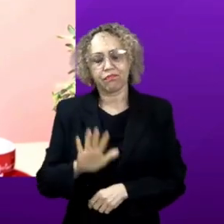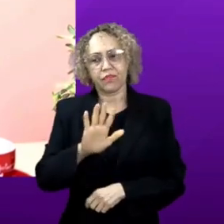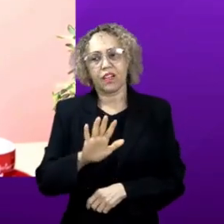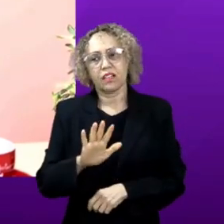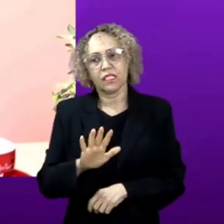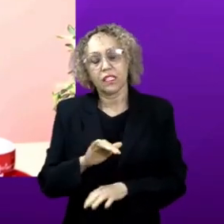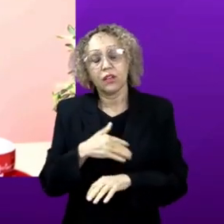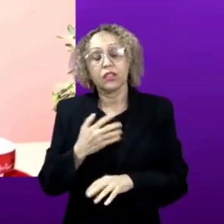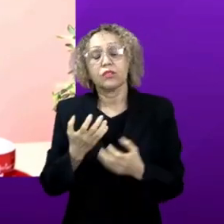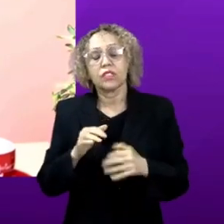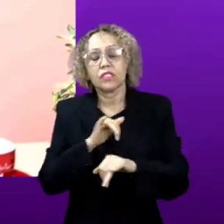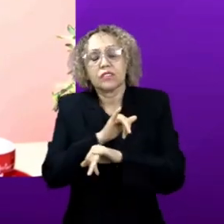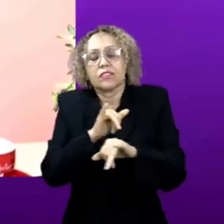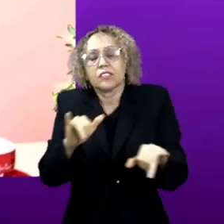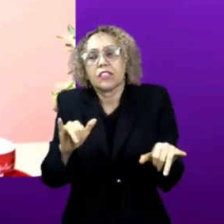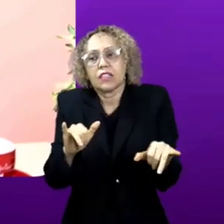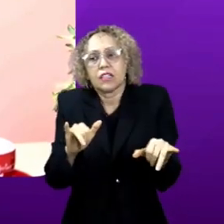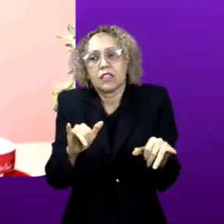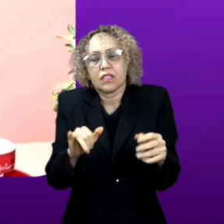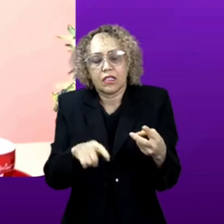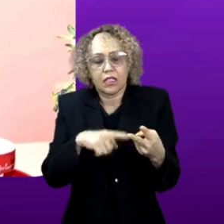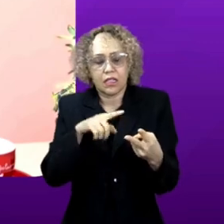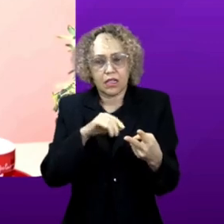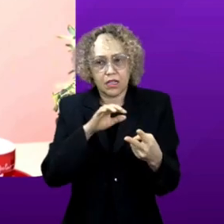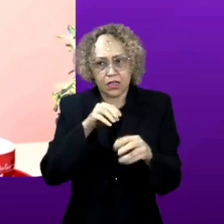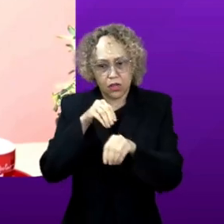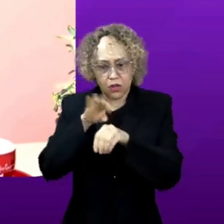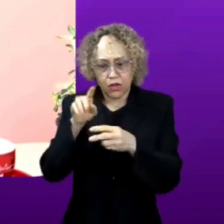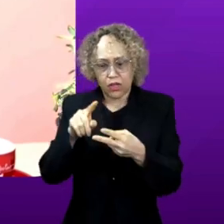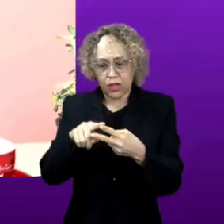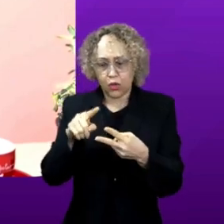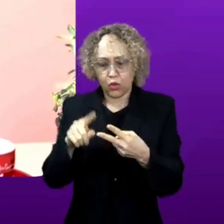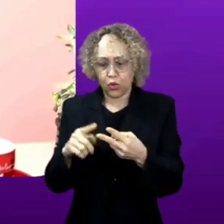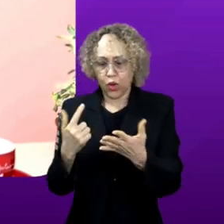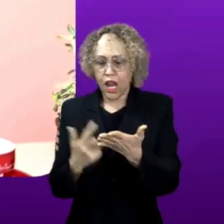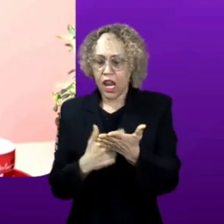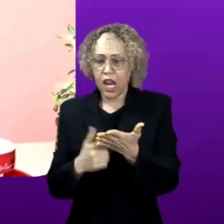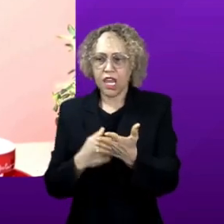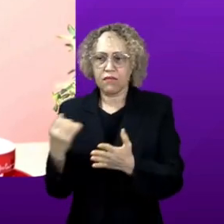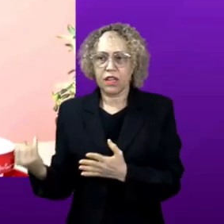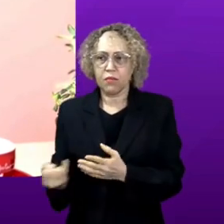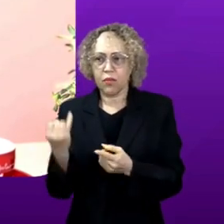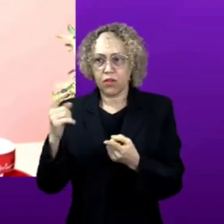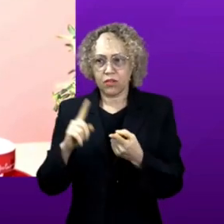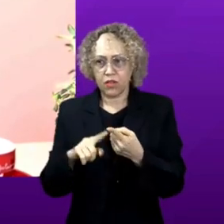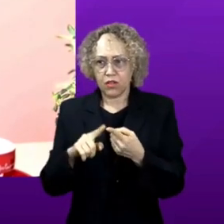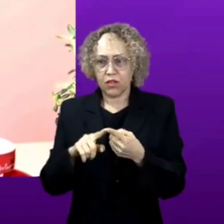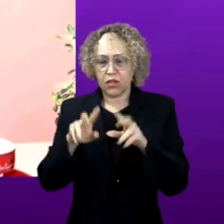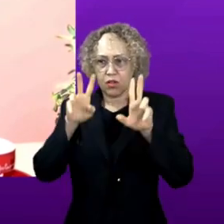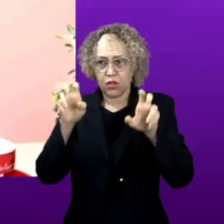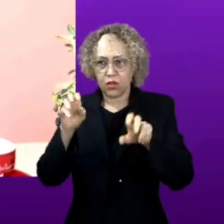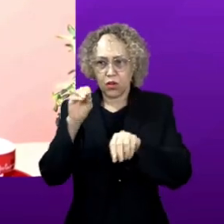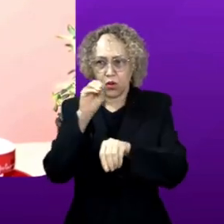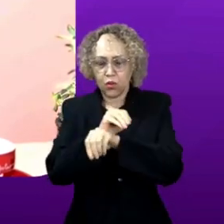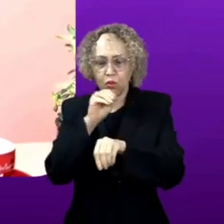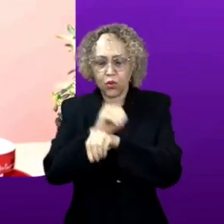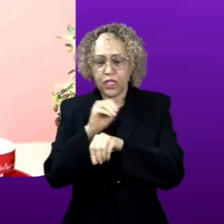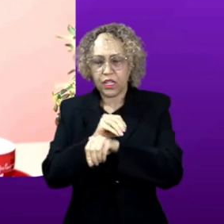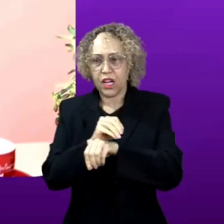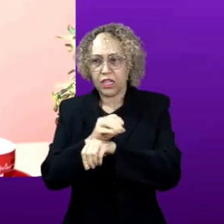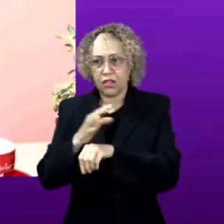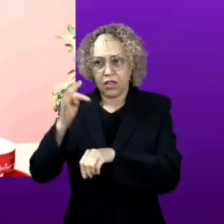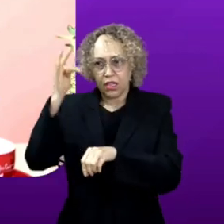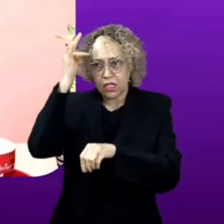Eu queria indicar 2 leituras que eu acho que são fundamentais. Uma é O Cuidado, Teorias e Práticas,